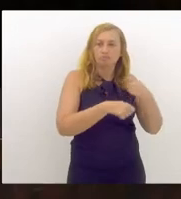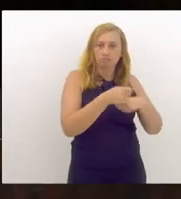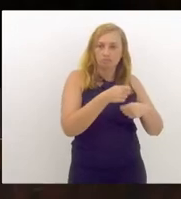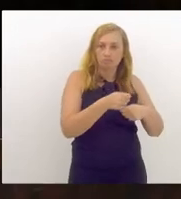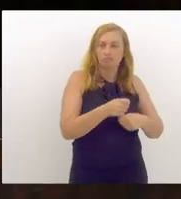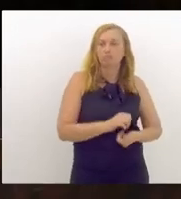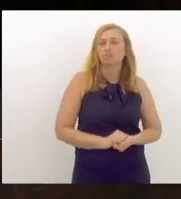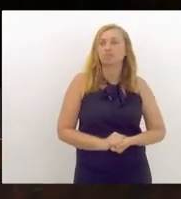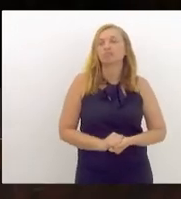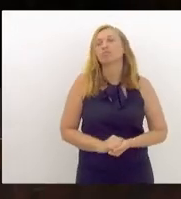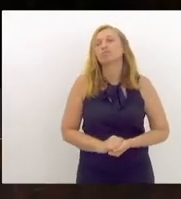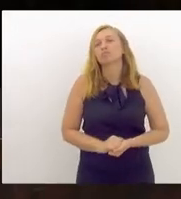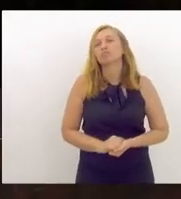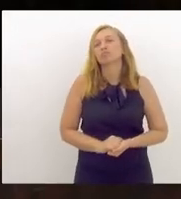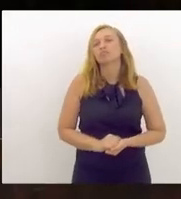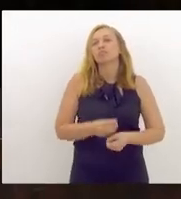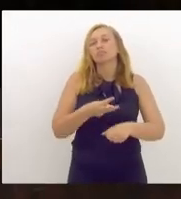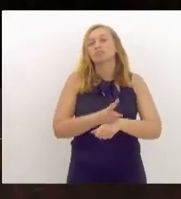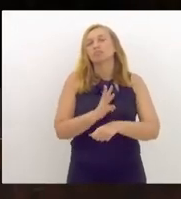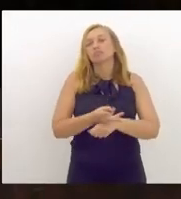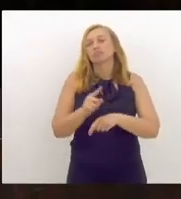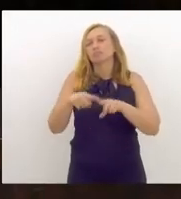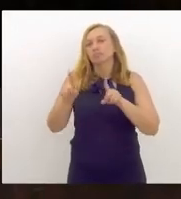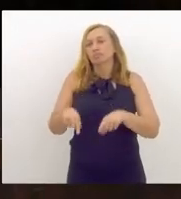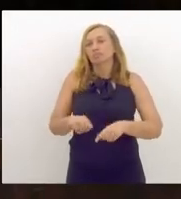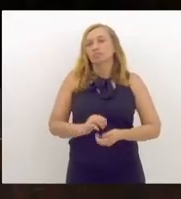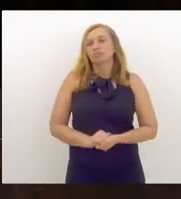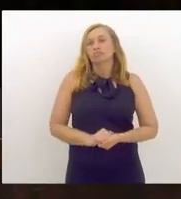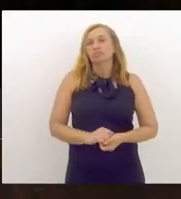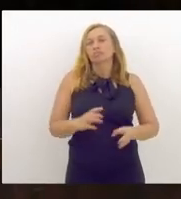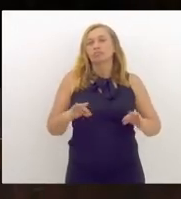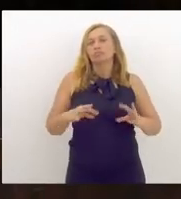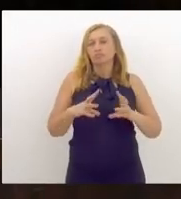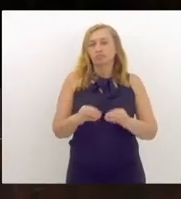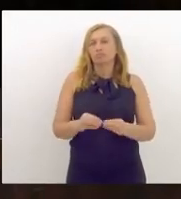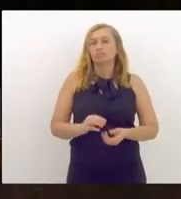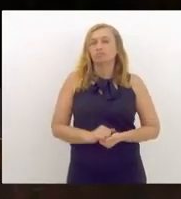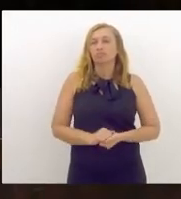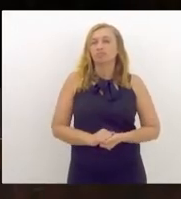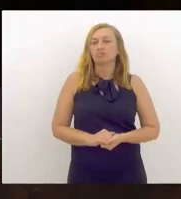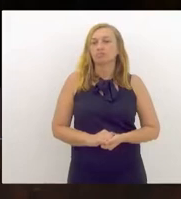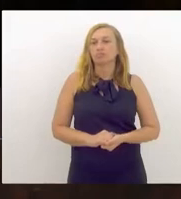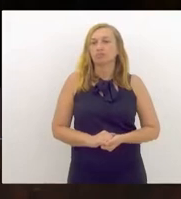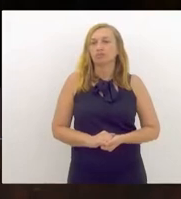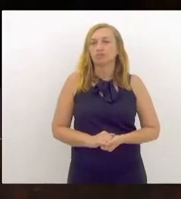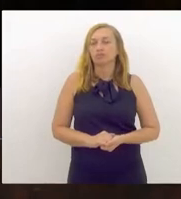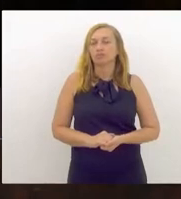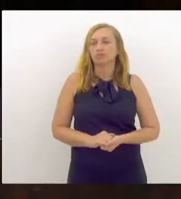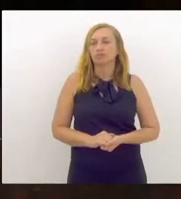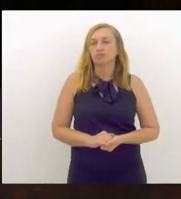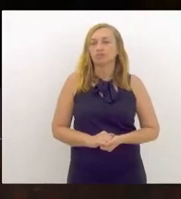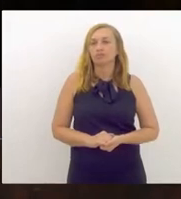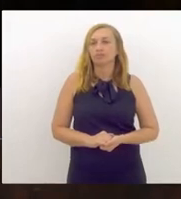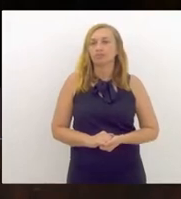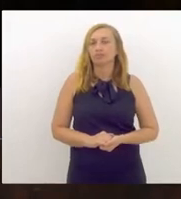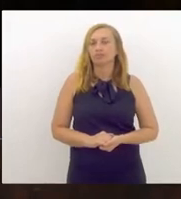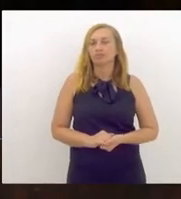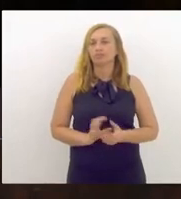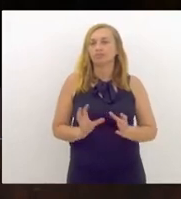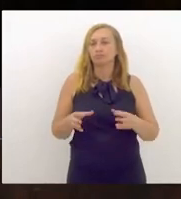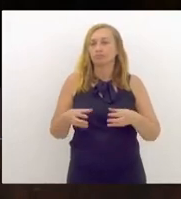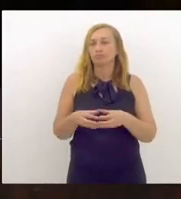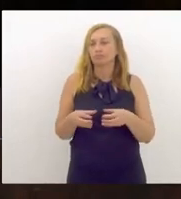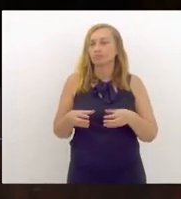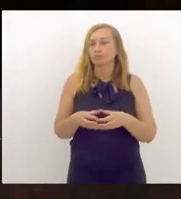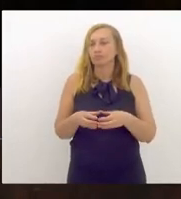e a terceirização que permite a terceirização Total com exceção das da terceirização das equipes